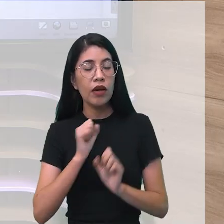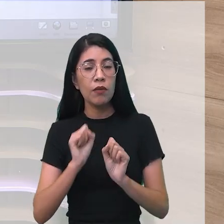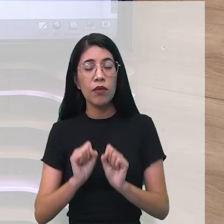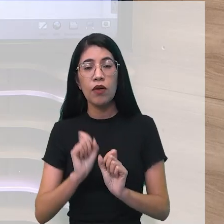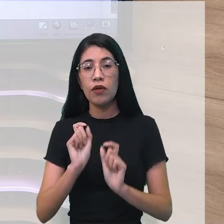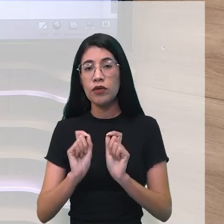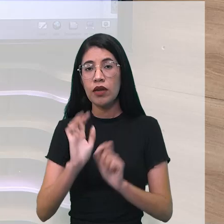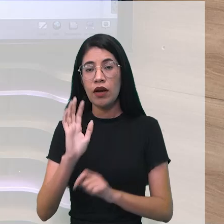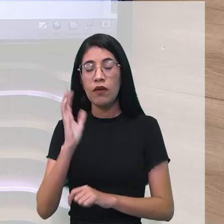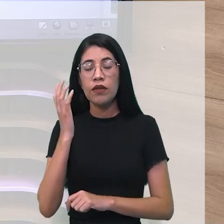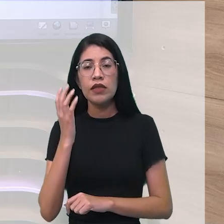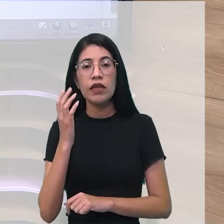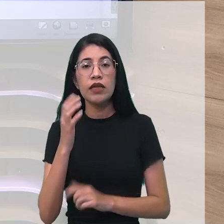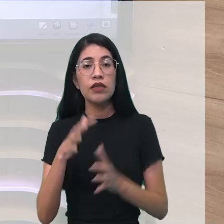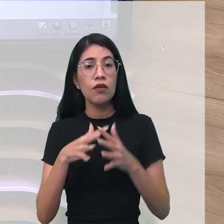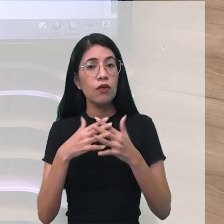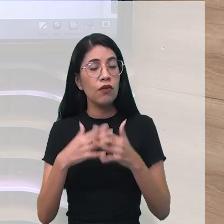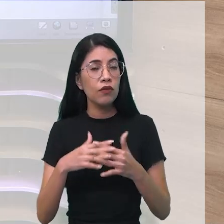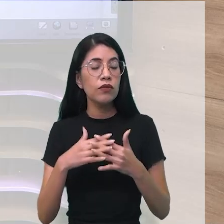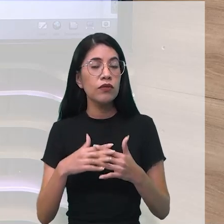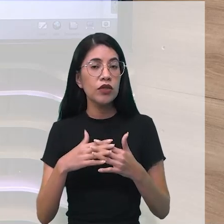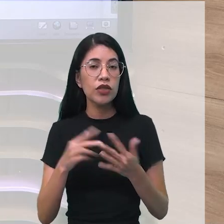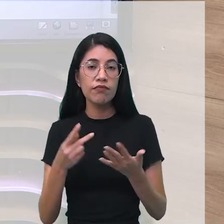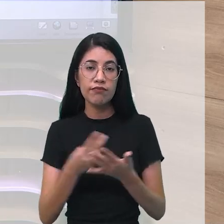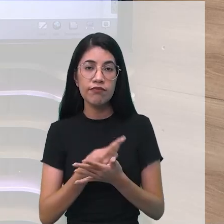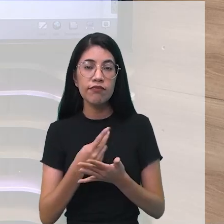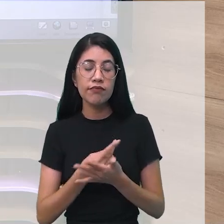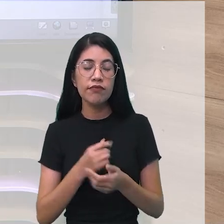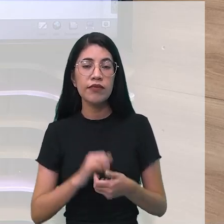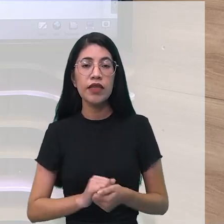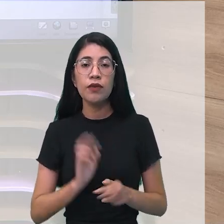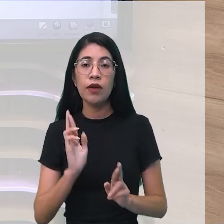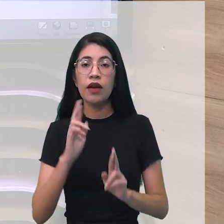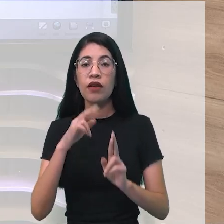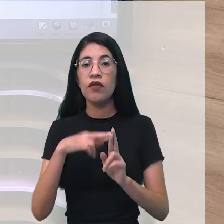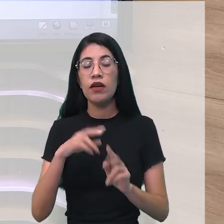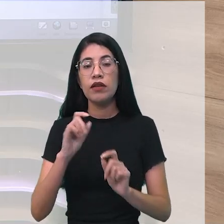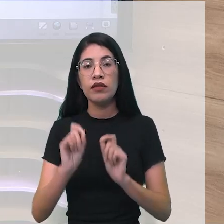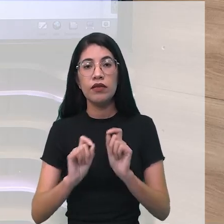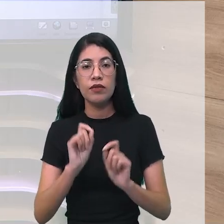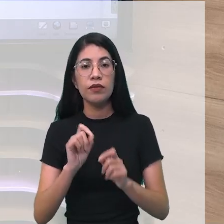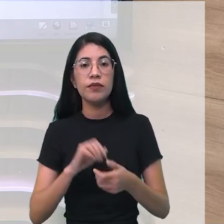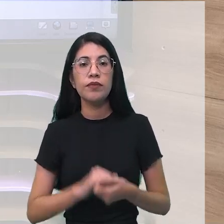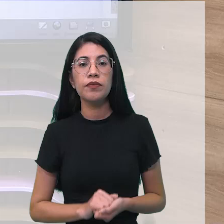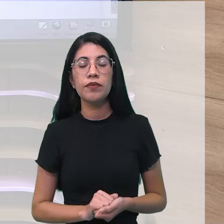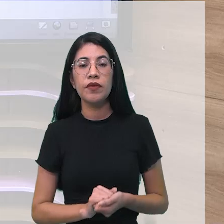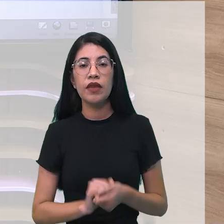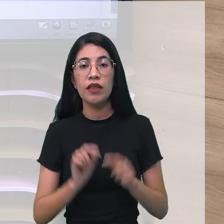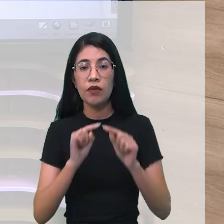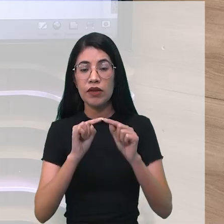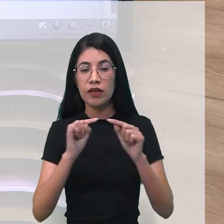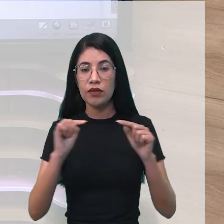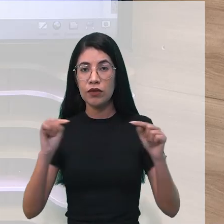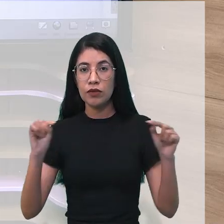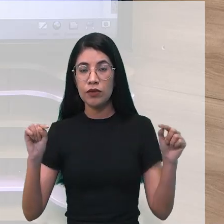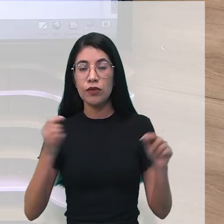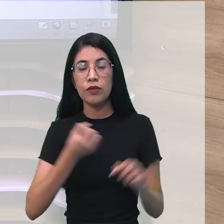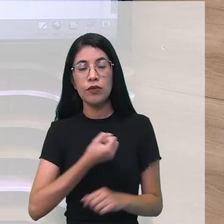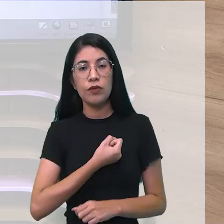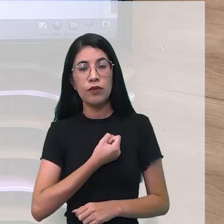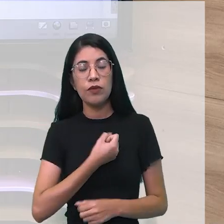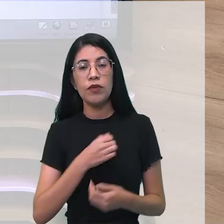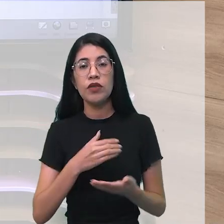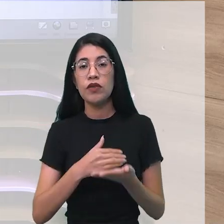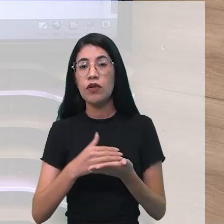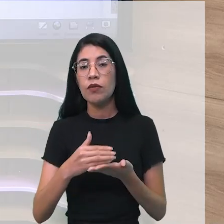pode cair em um erro. Então, qual é a nossa referência? A nossa referência será a reta numérica. Nós vamos